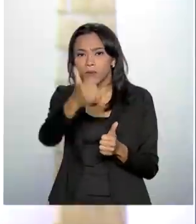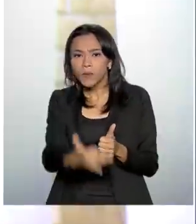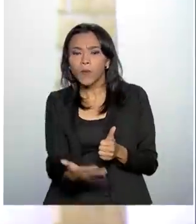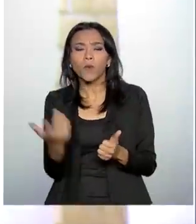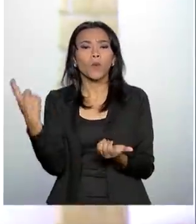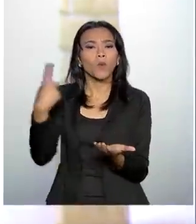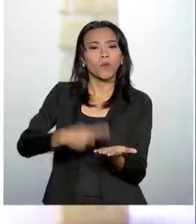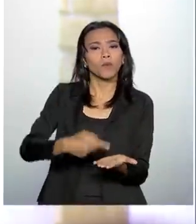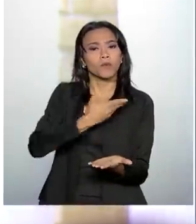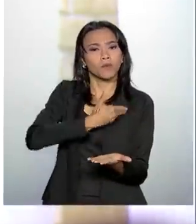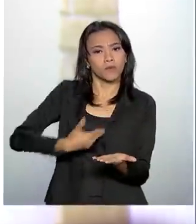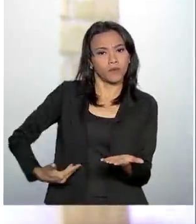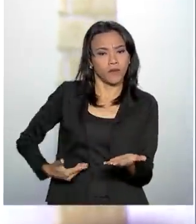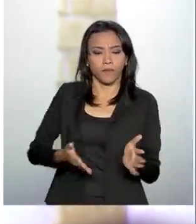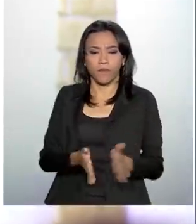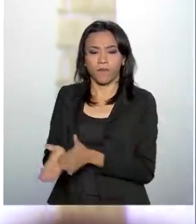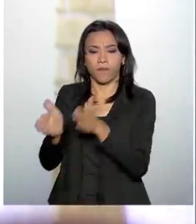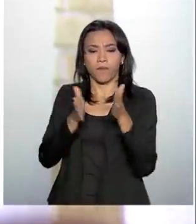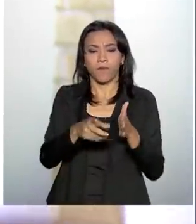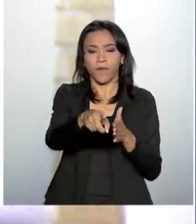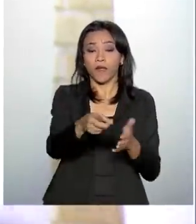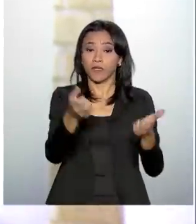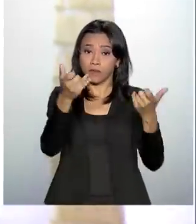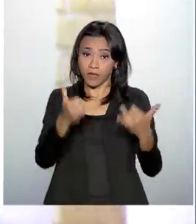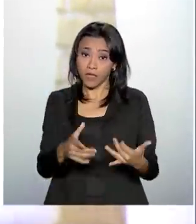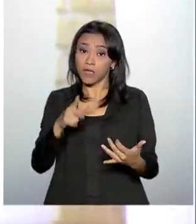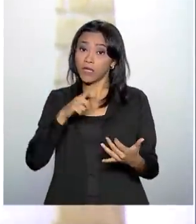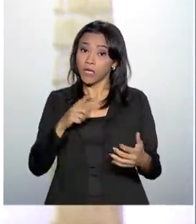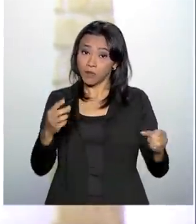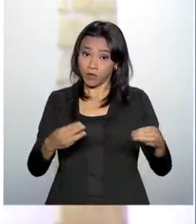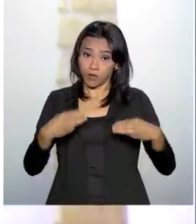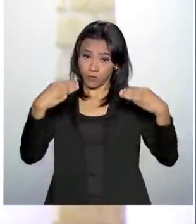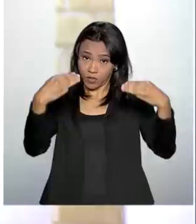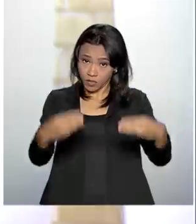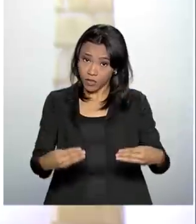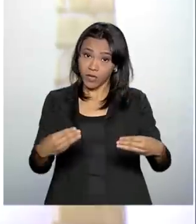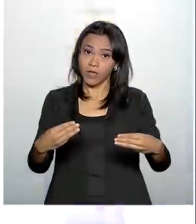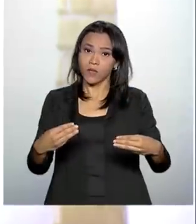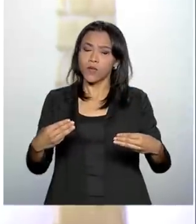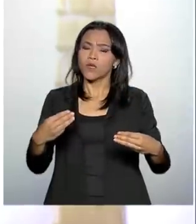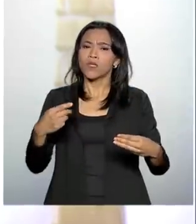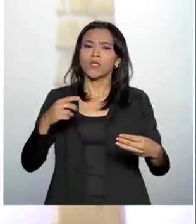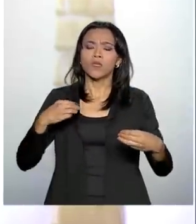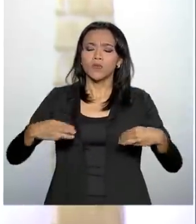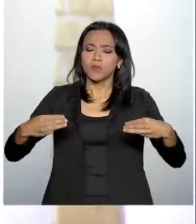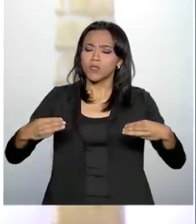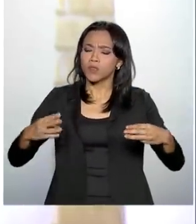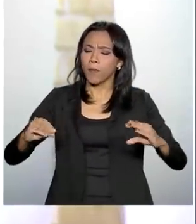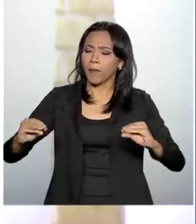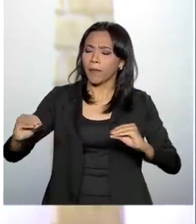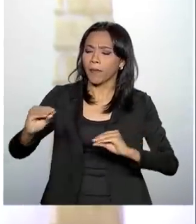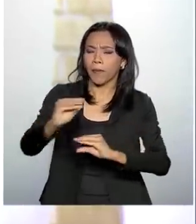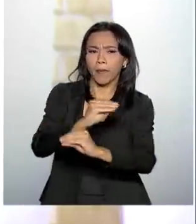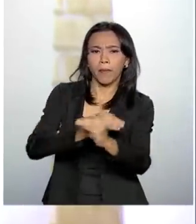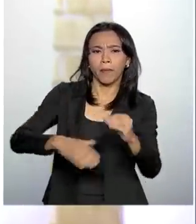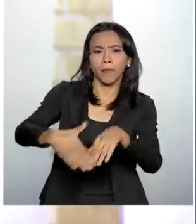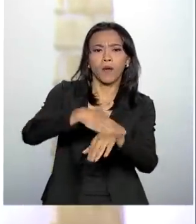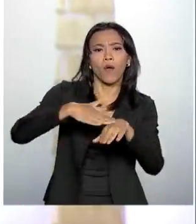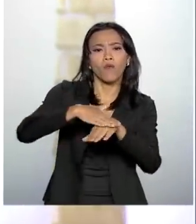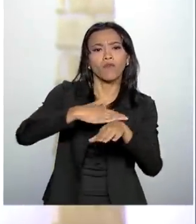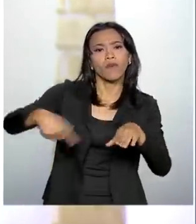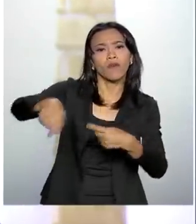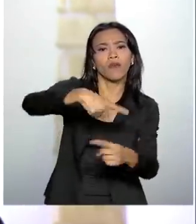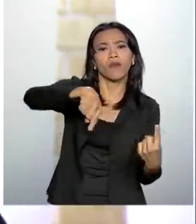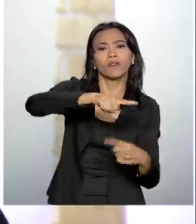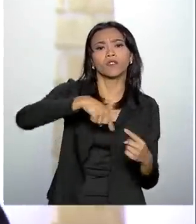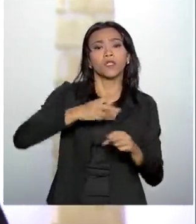governo. Temos um ministério que os ministros falam entre si, que buscam soluções e que se